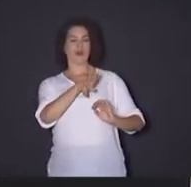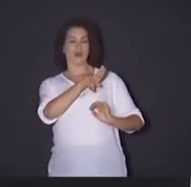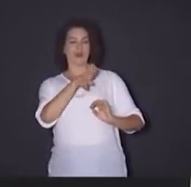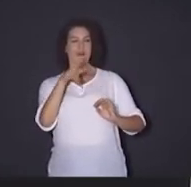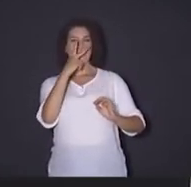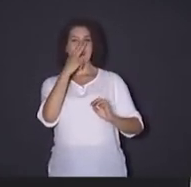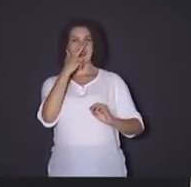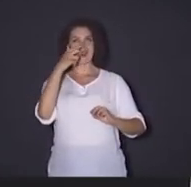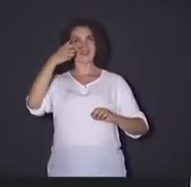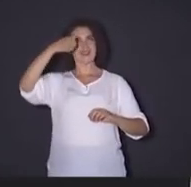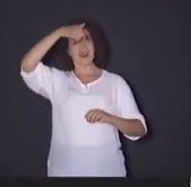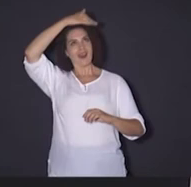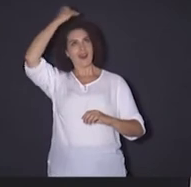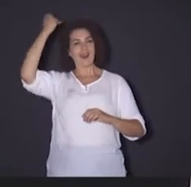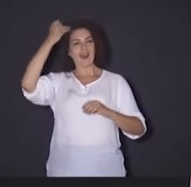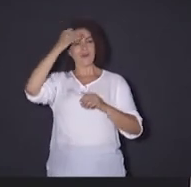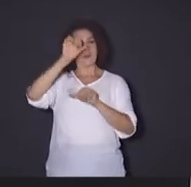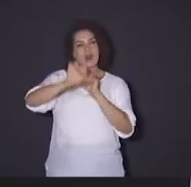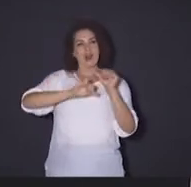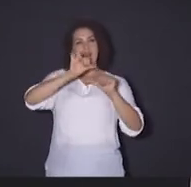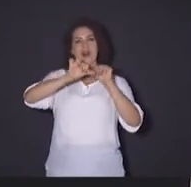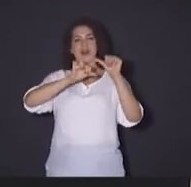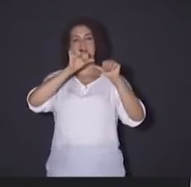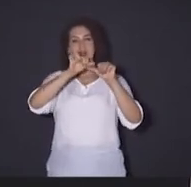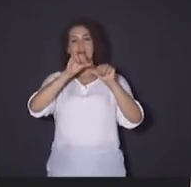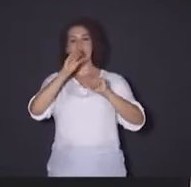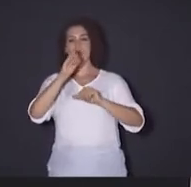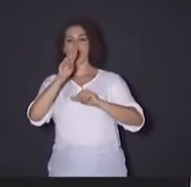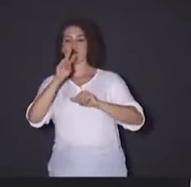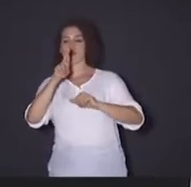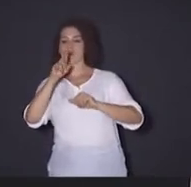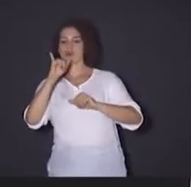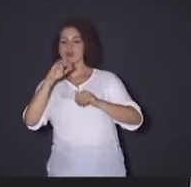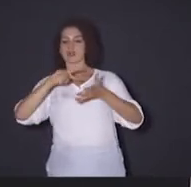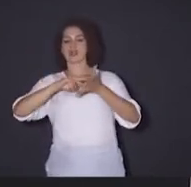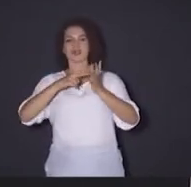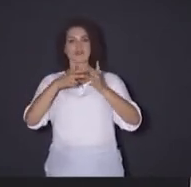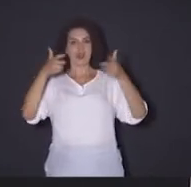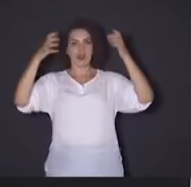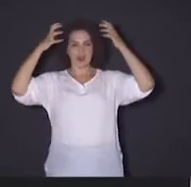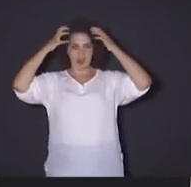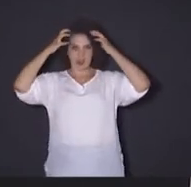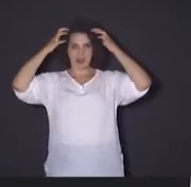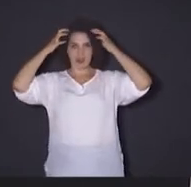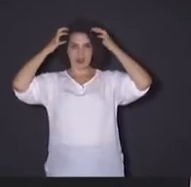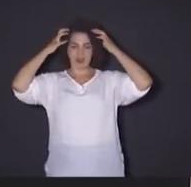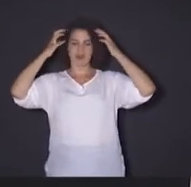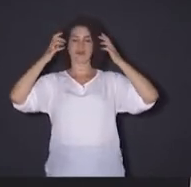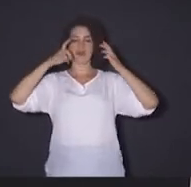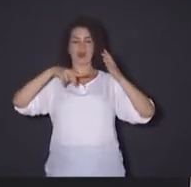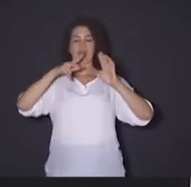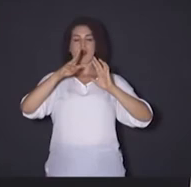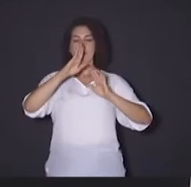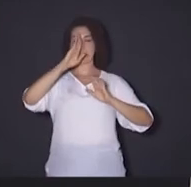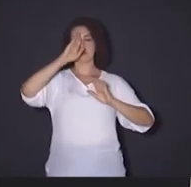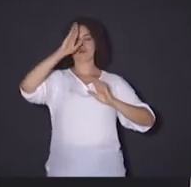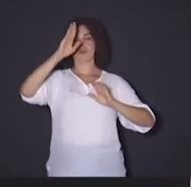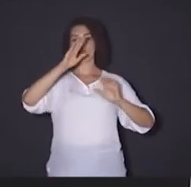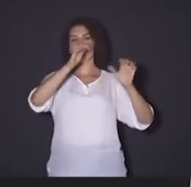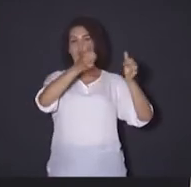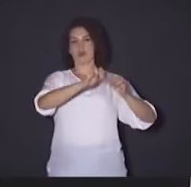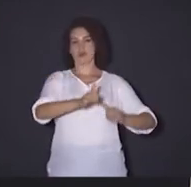guia no culto de orelha a orelha significa cabeça que é um dos principais custos da do candomblé ele fala a sua